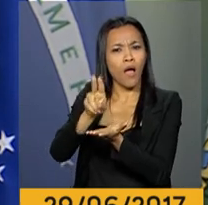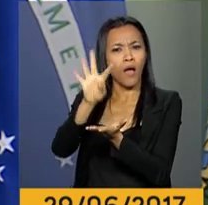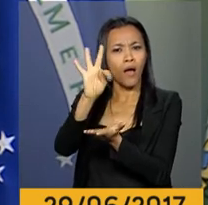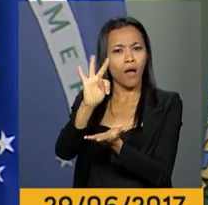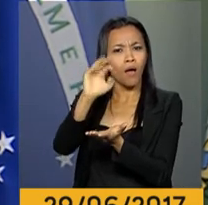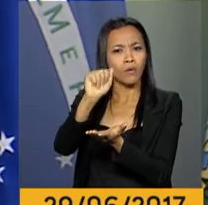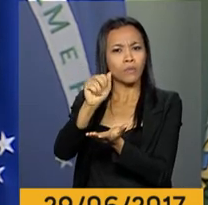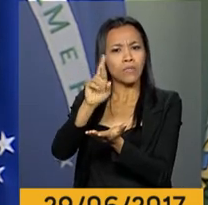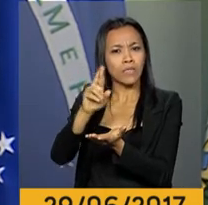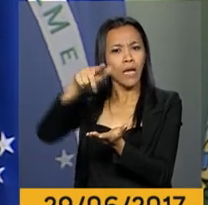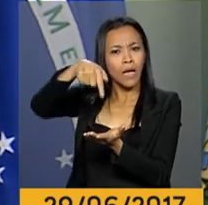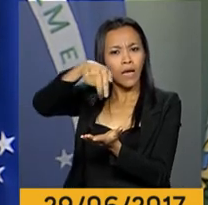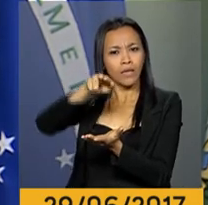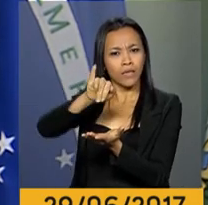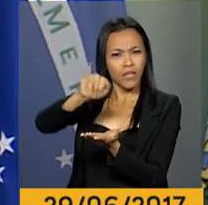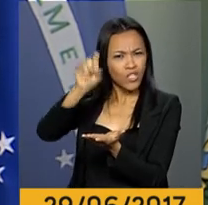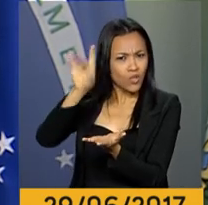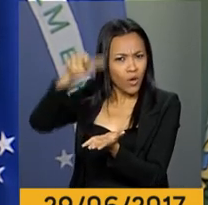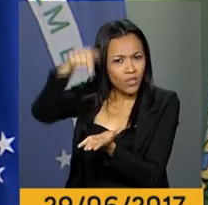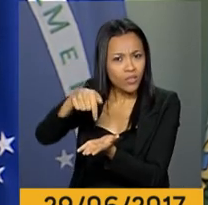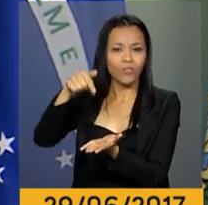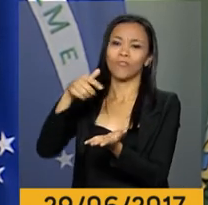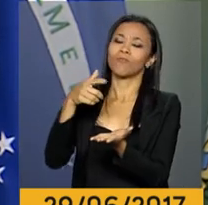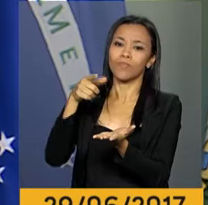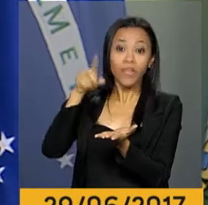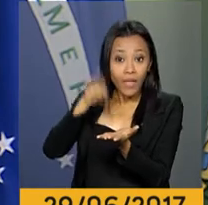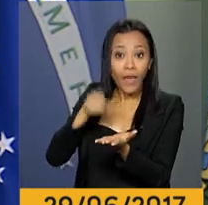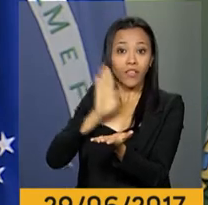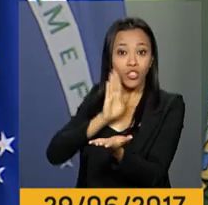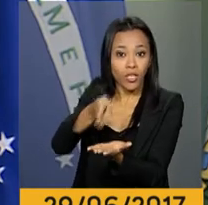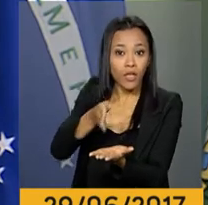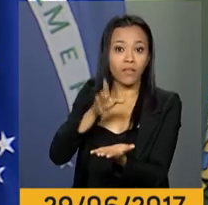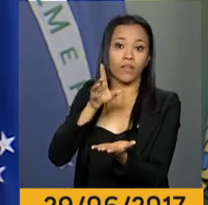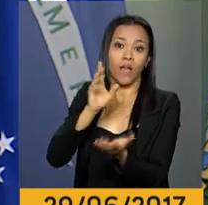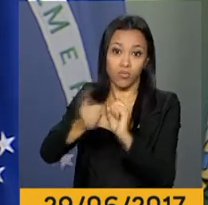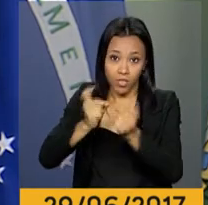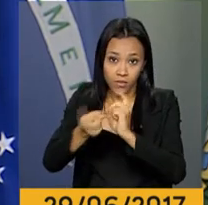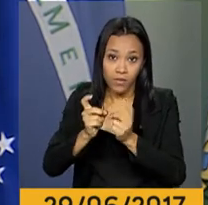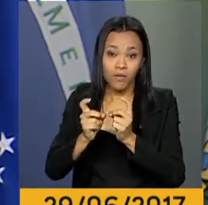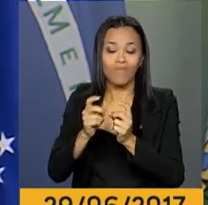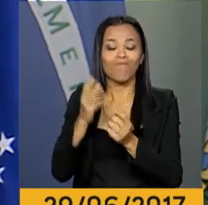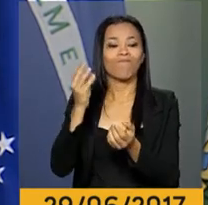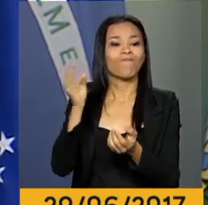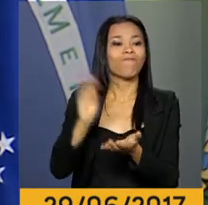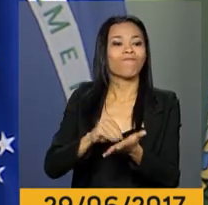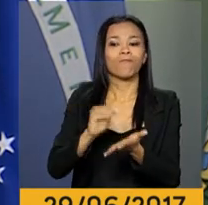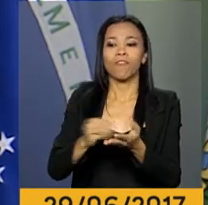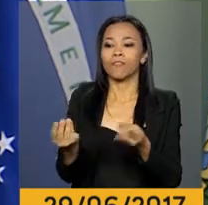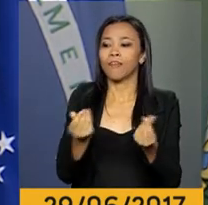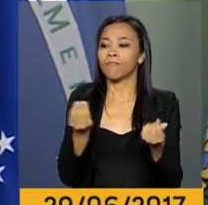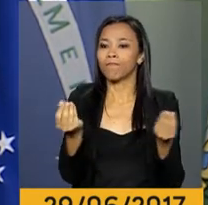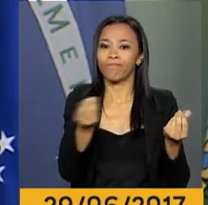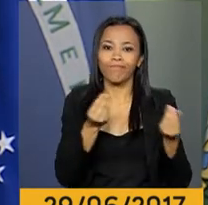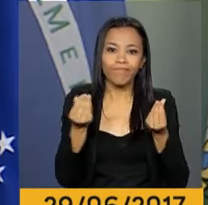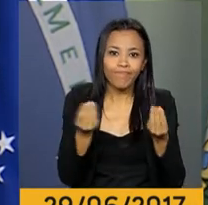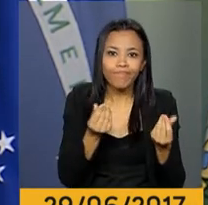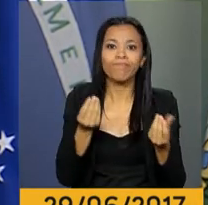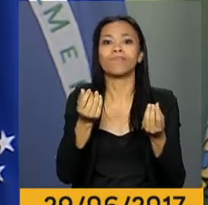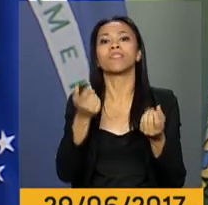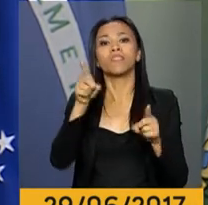autarquia que era chamada administração indireta é preciso acentuar ainda mais a administração